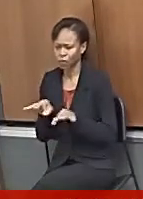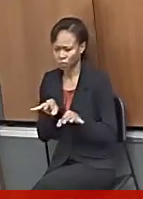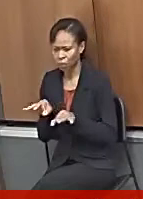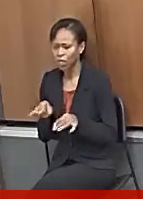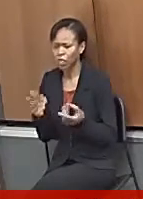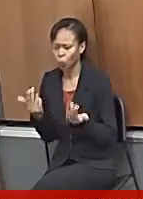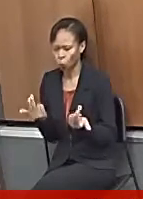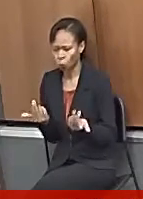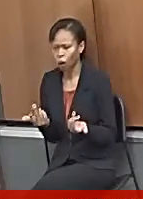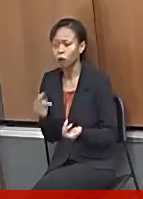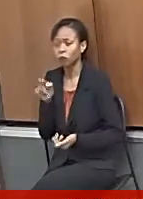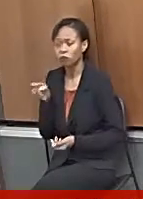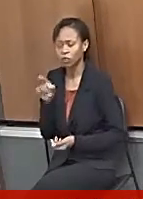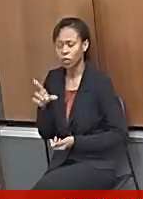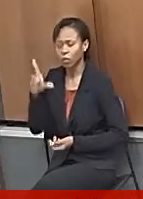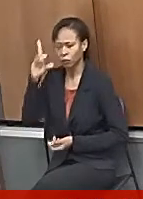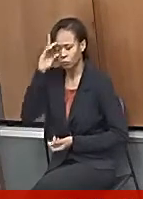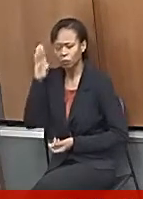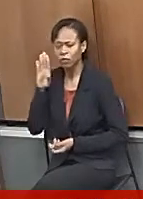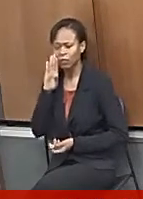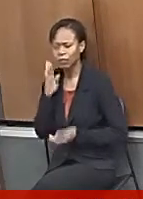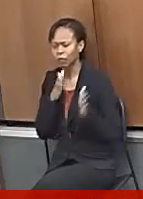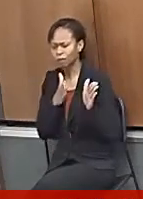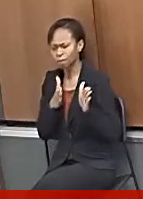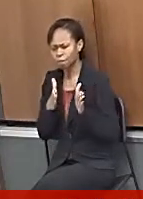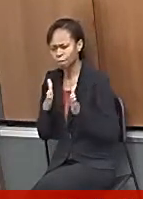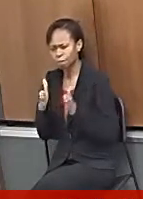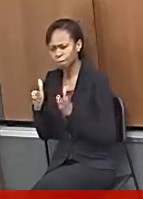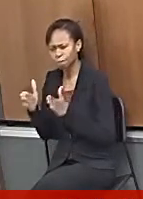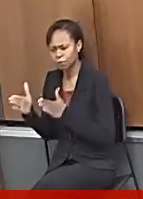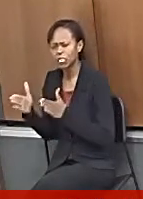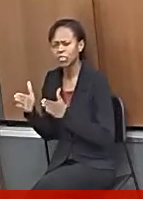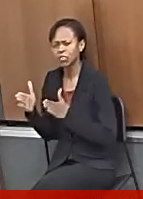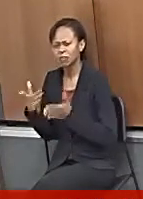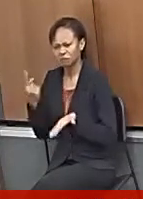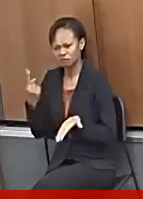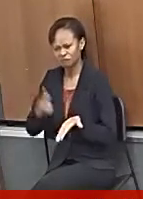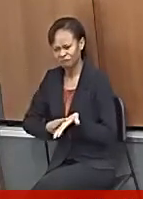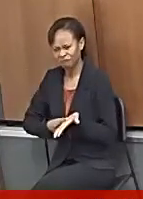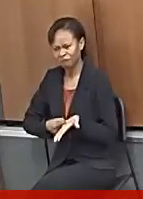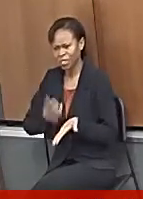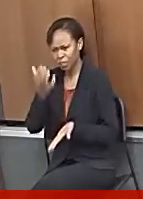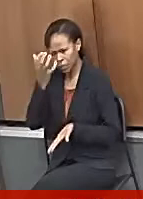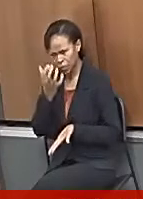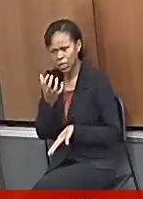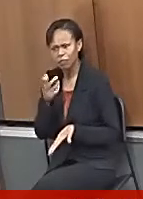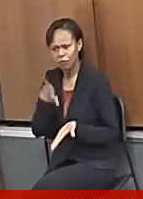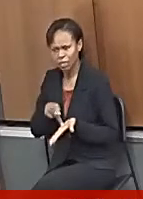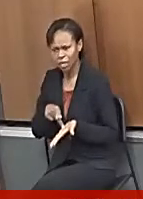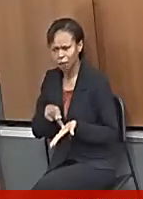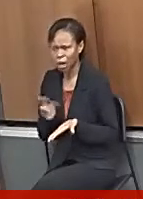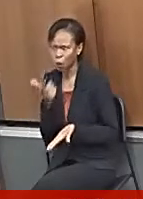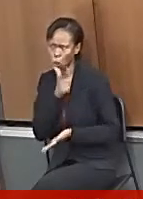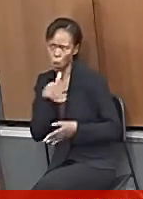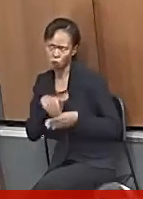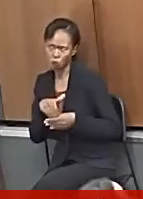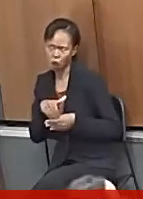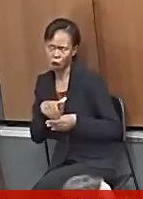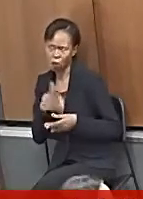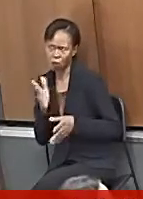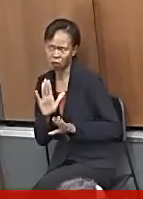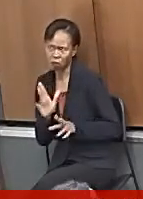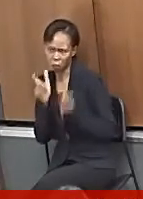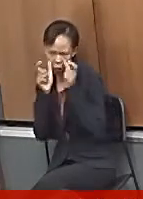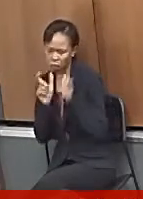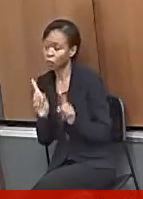dos seus mandatos um comprometimento é sincero verdadeiro não pra ganhar voto mas porque